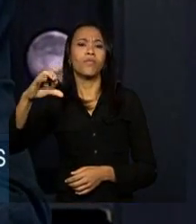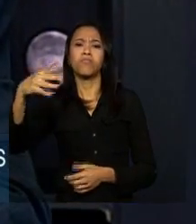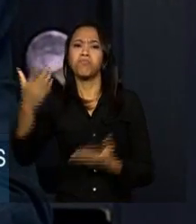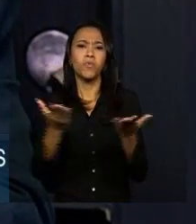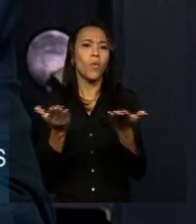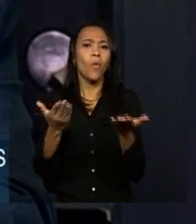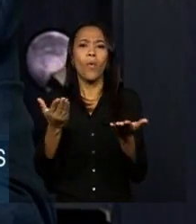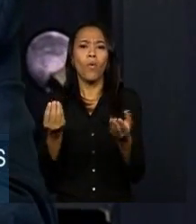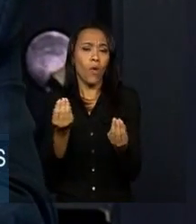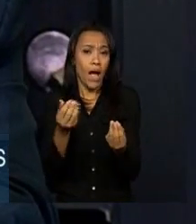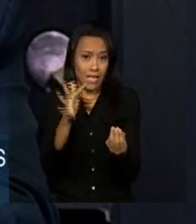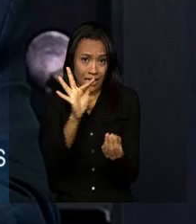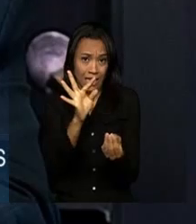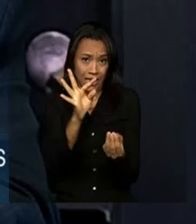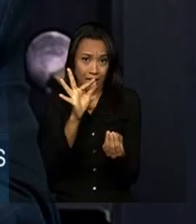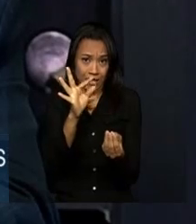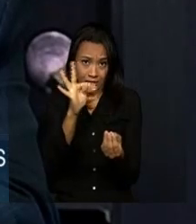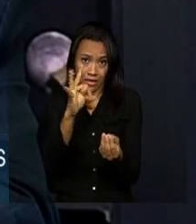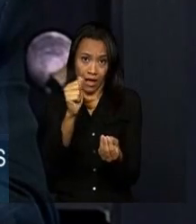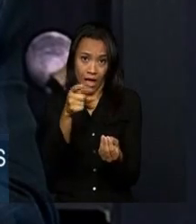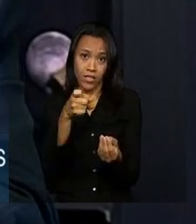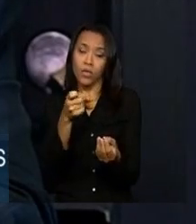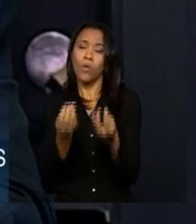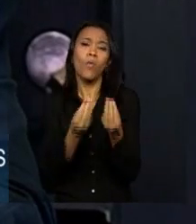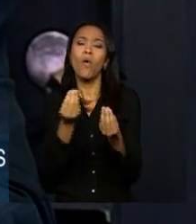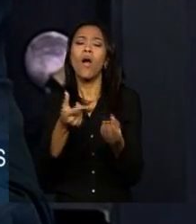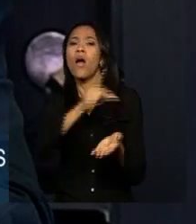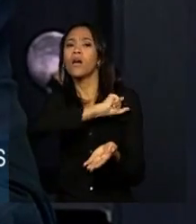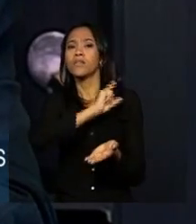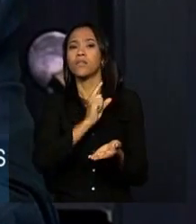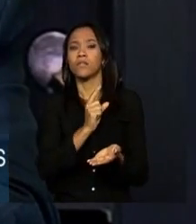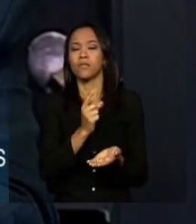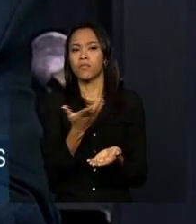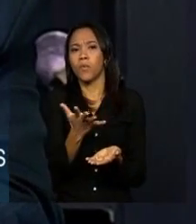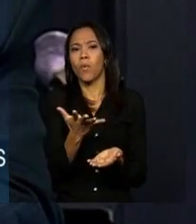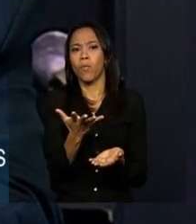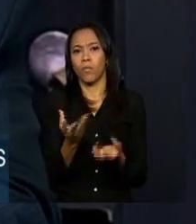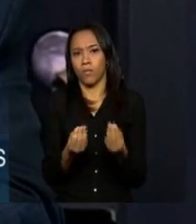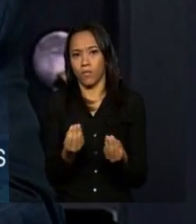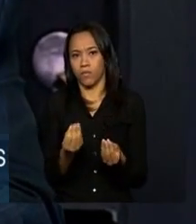eu não tenho Rafa não tenho o